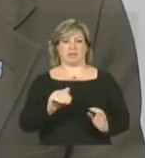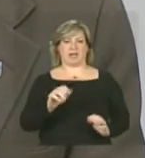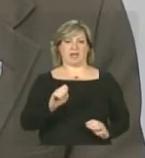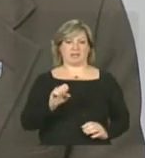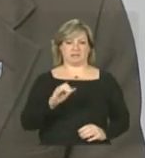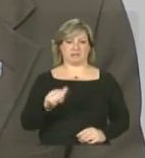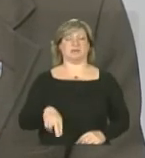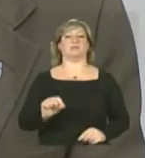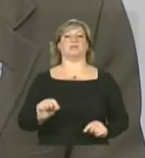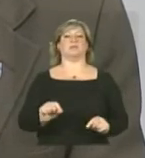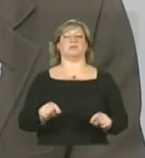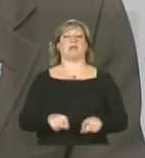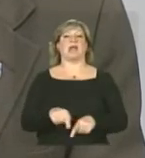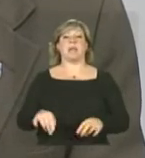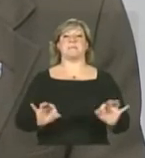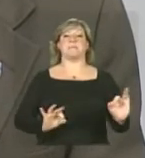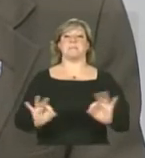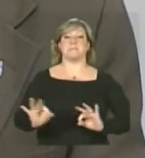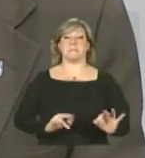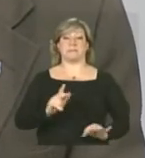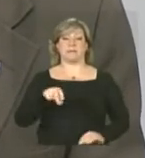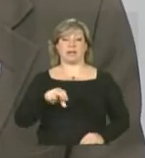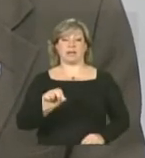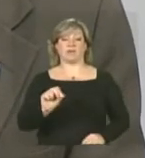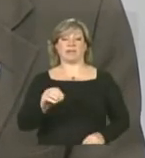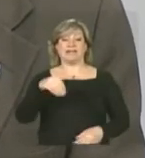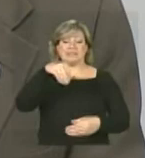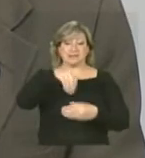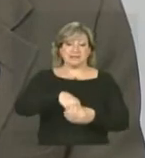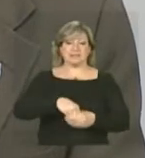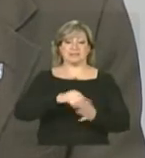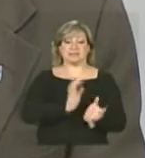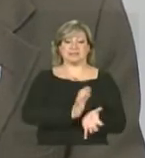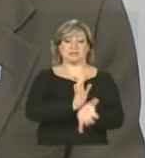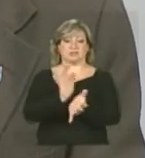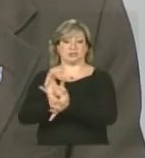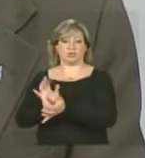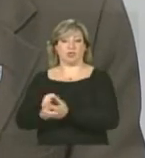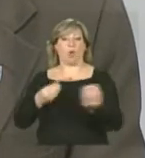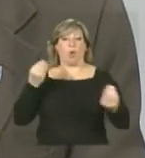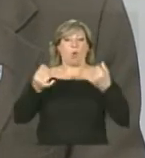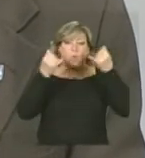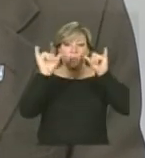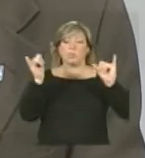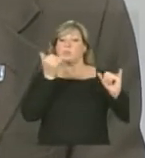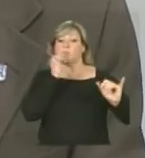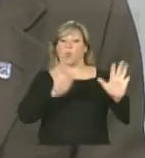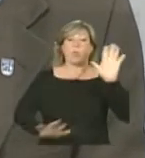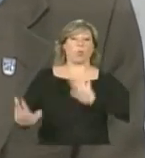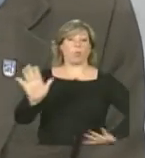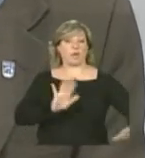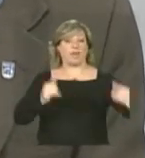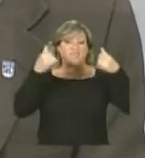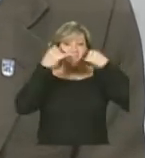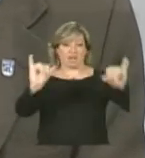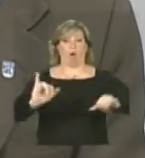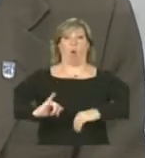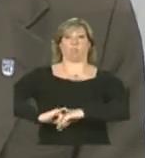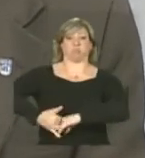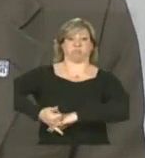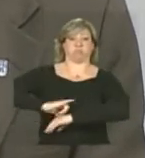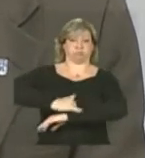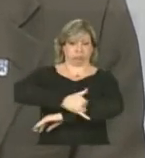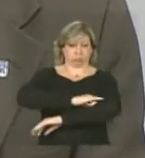que é um plano intersetorial de prevenção e controle da obesidade. E